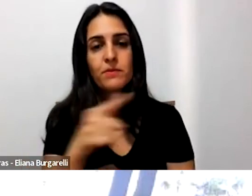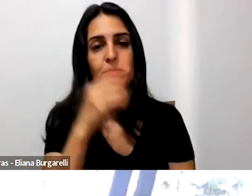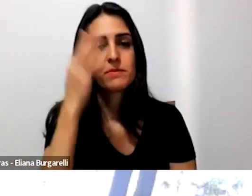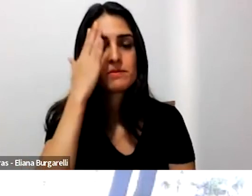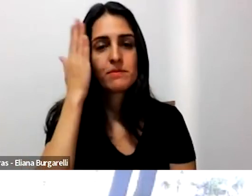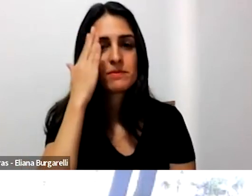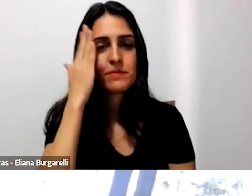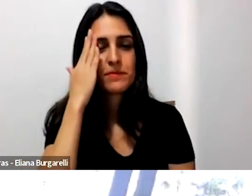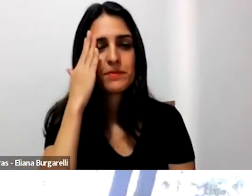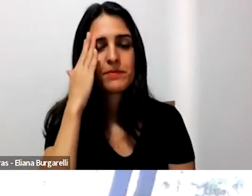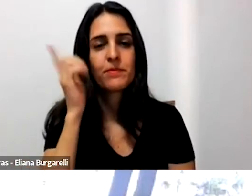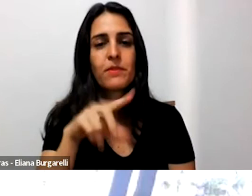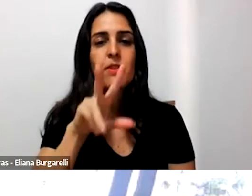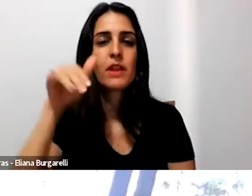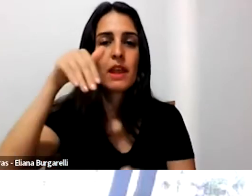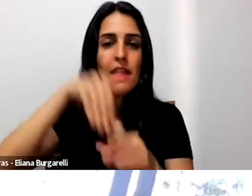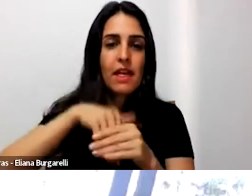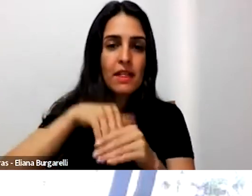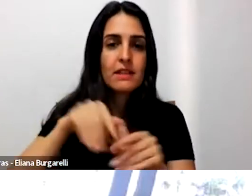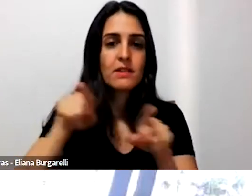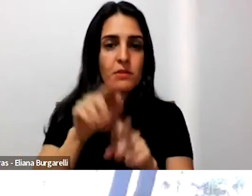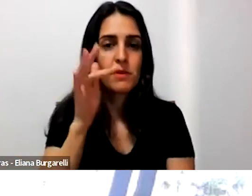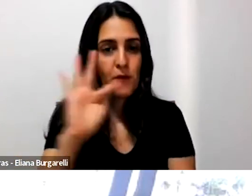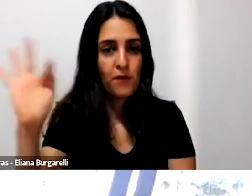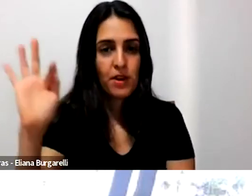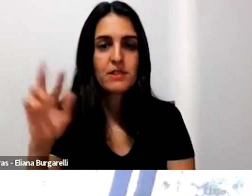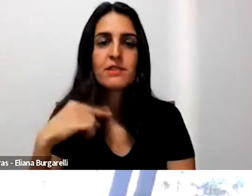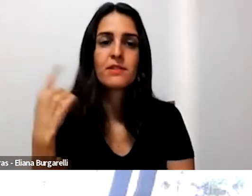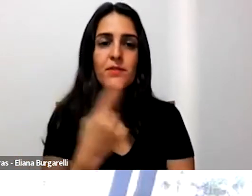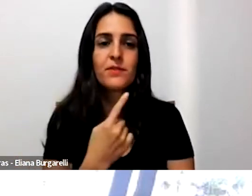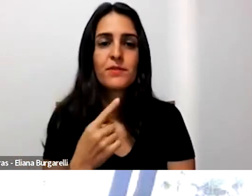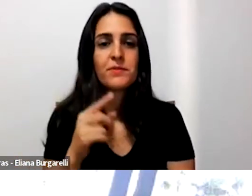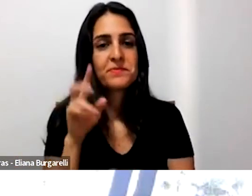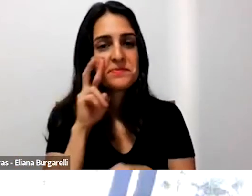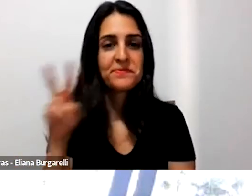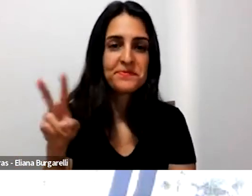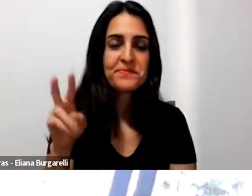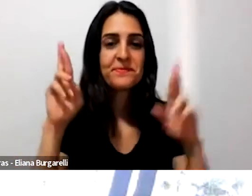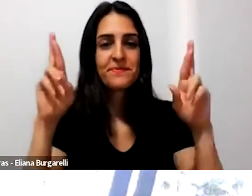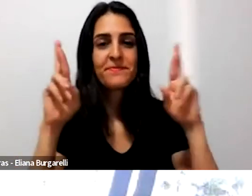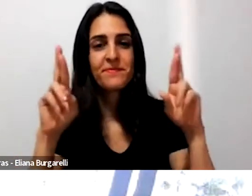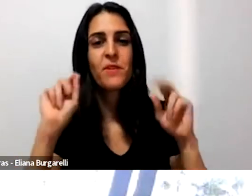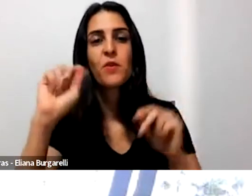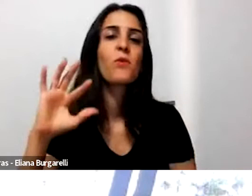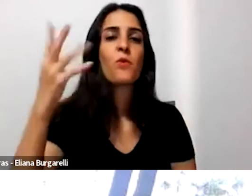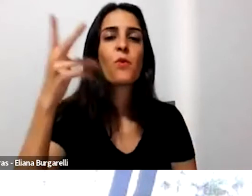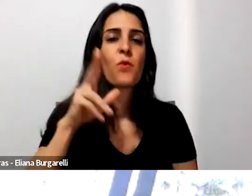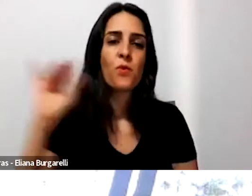no Brasil. E contamos muito com o apoio de vocês no sentido dessa mobilização